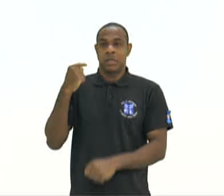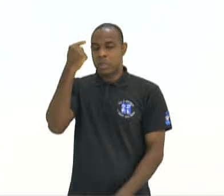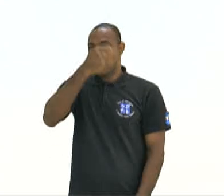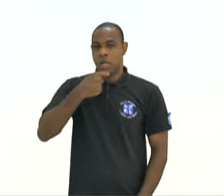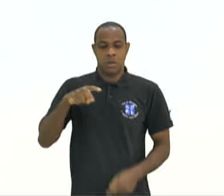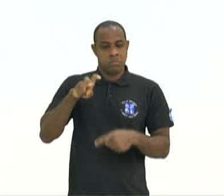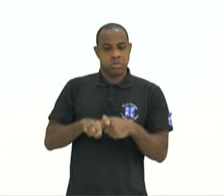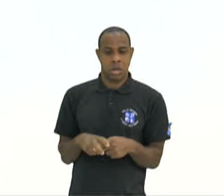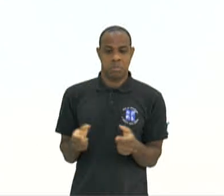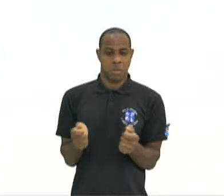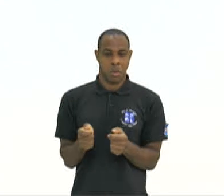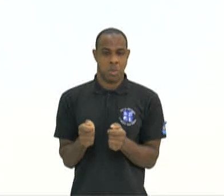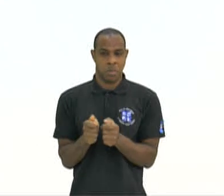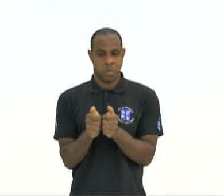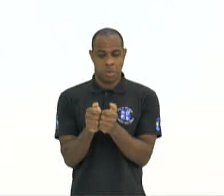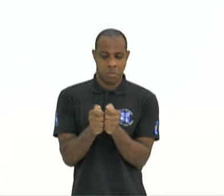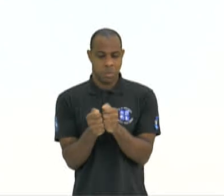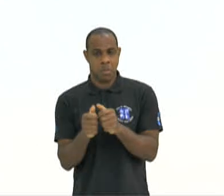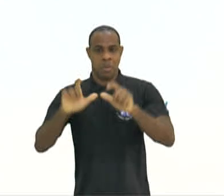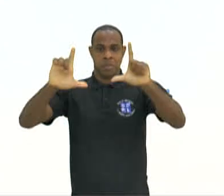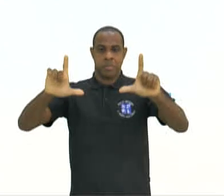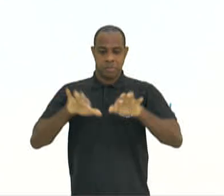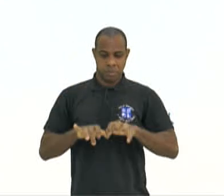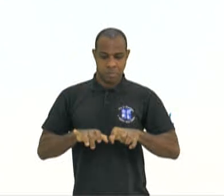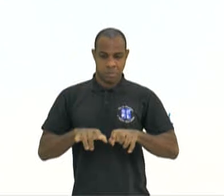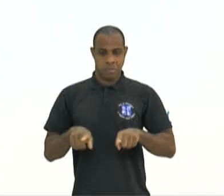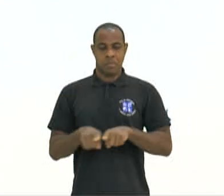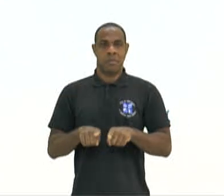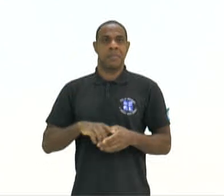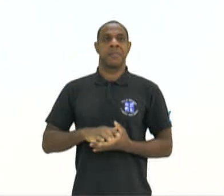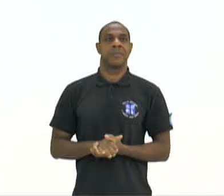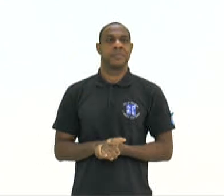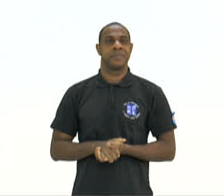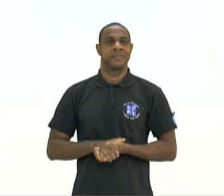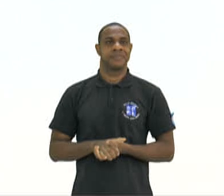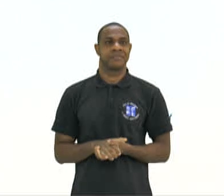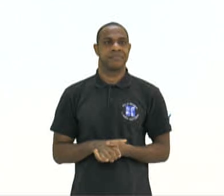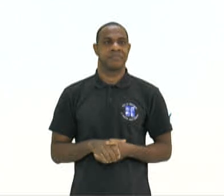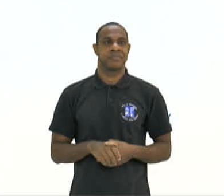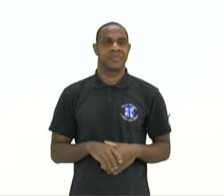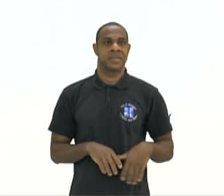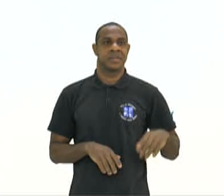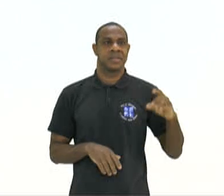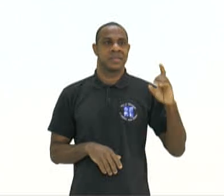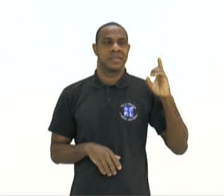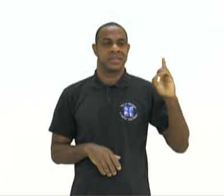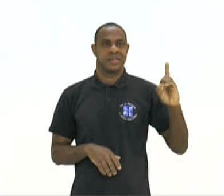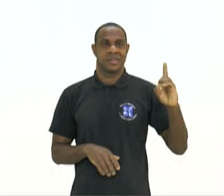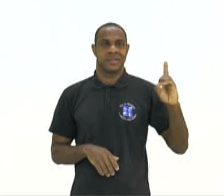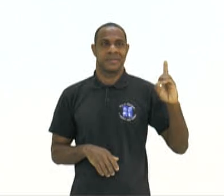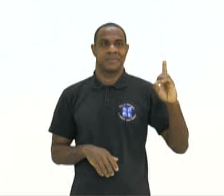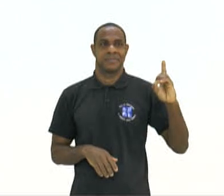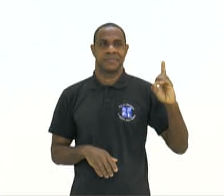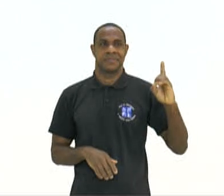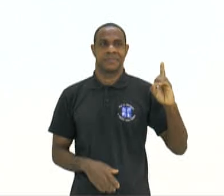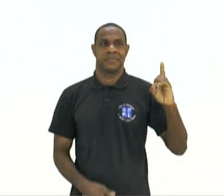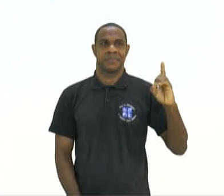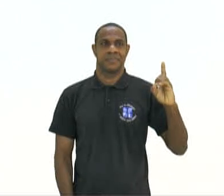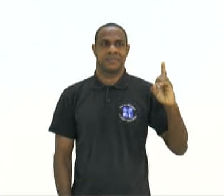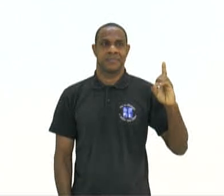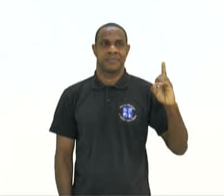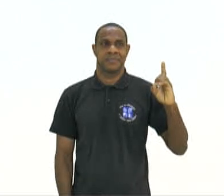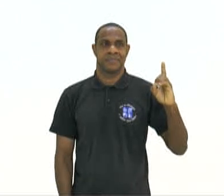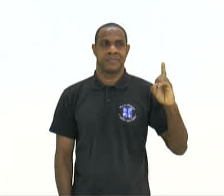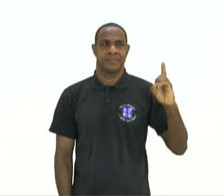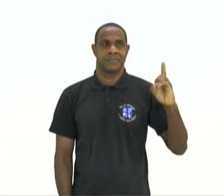frente de uma TV ou de telas de computador. E video games are better than nothing, but not as good